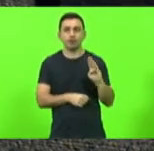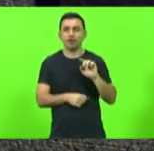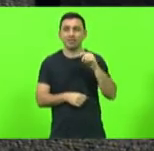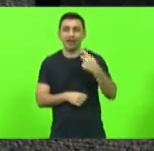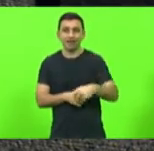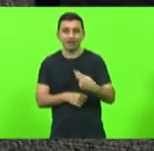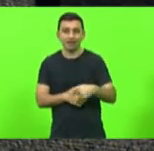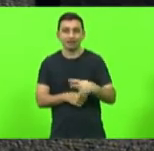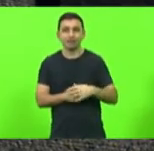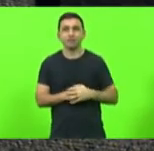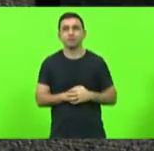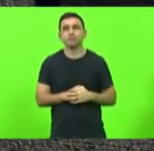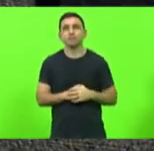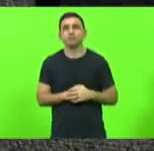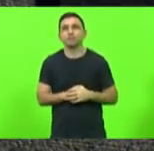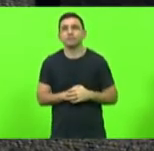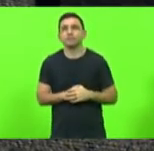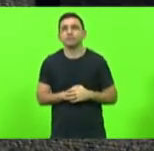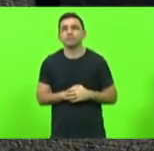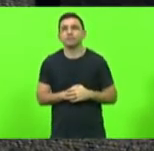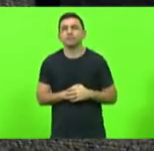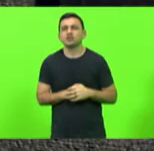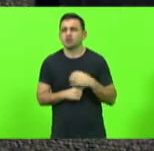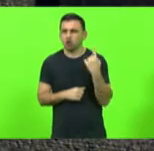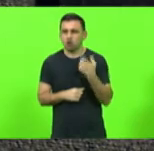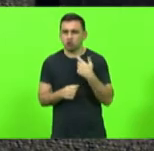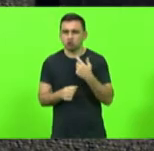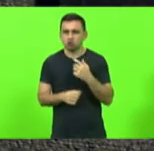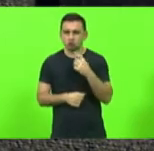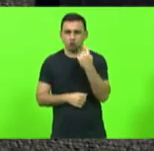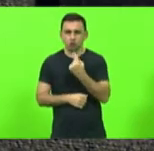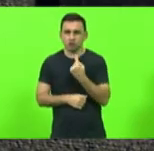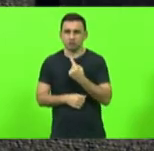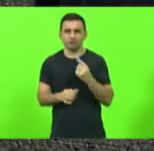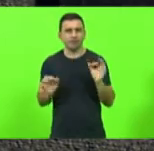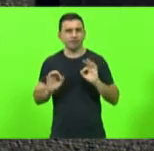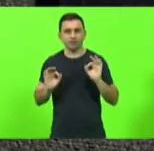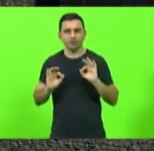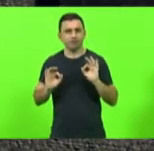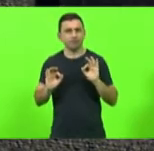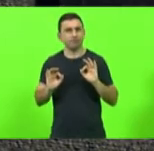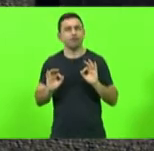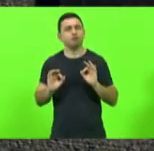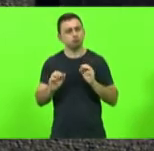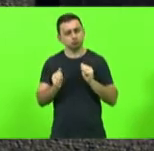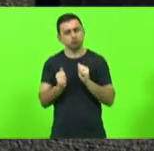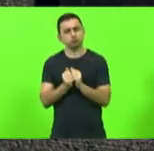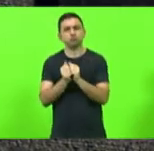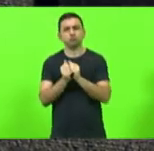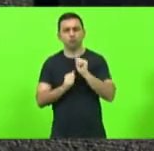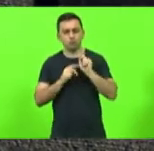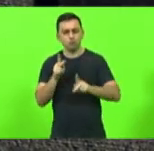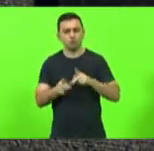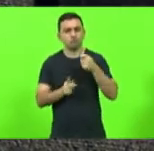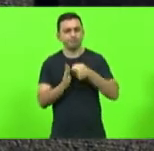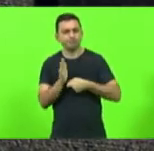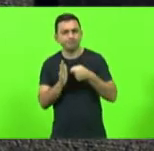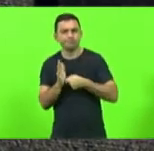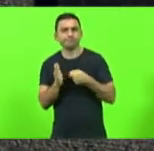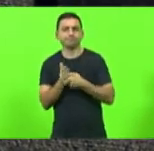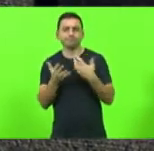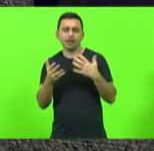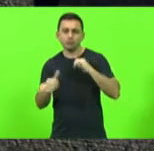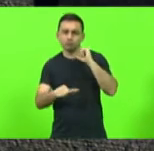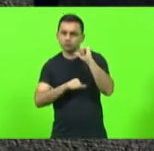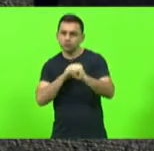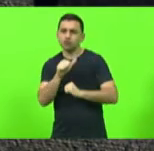Catarina. Então, nós não estamos sozinhos. A gente é parte desse povo que luta, desse povo que quer transformar essa